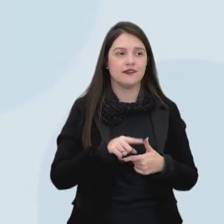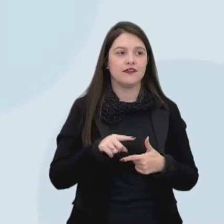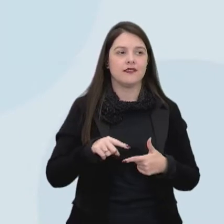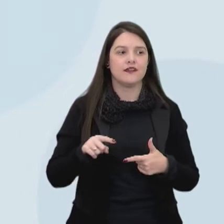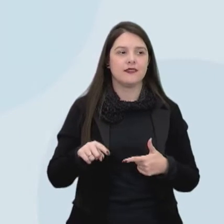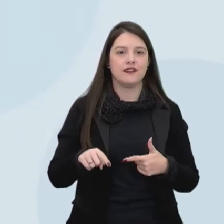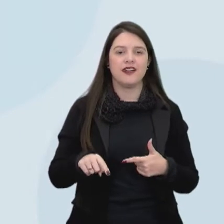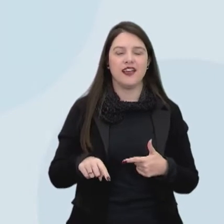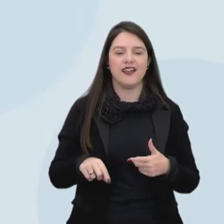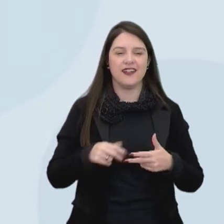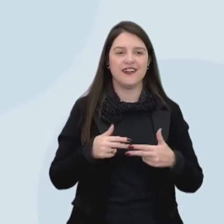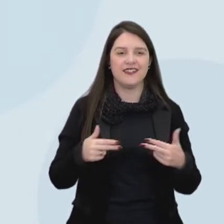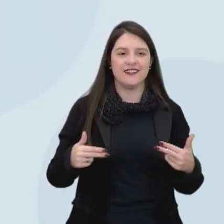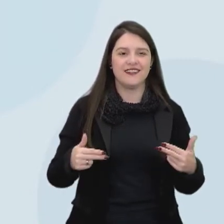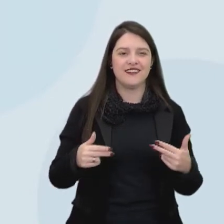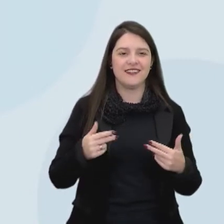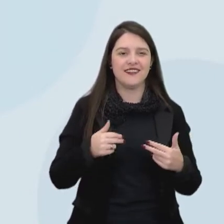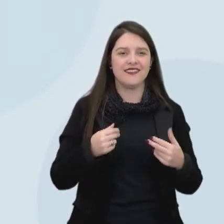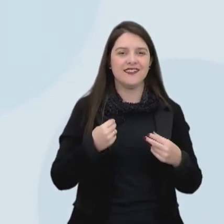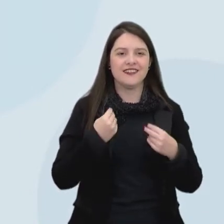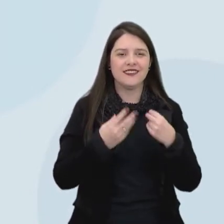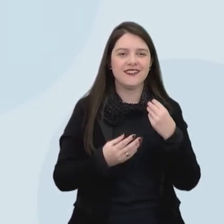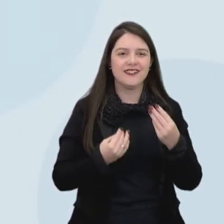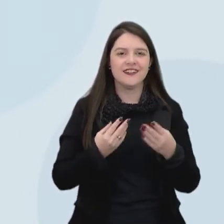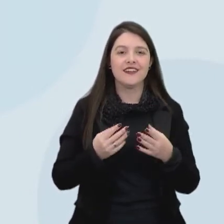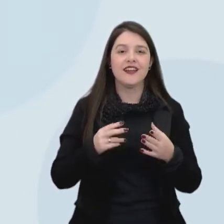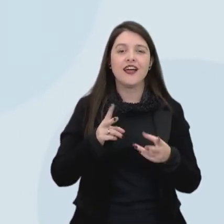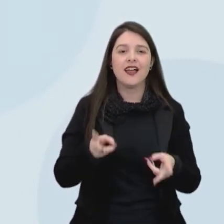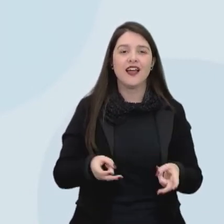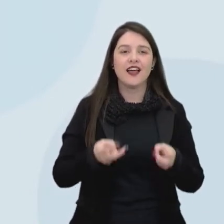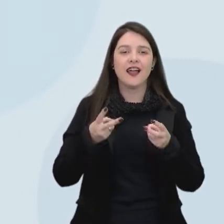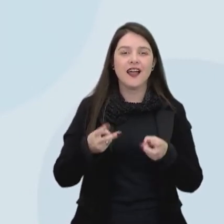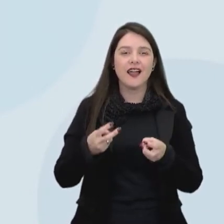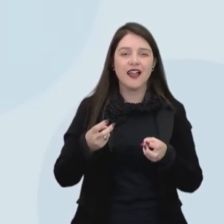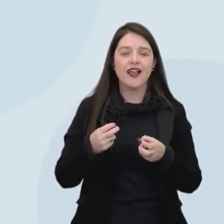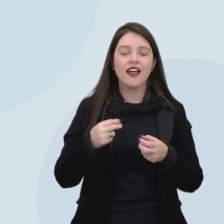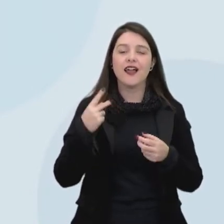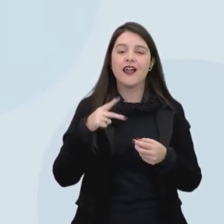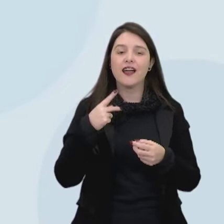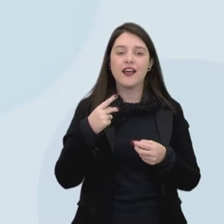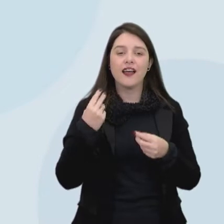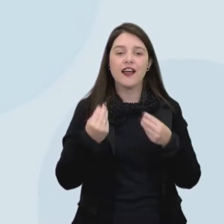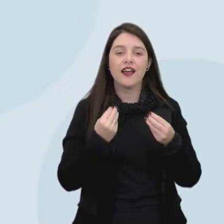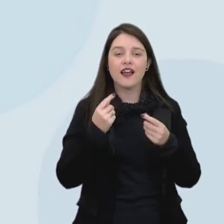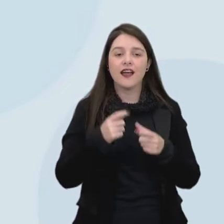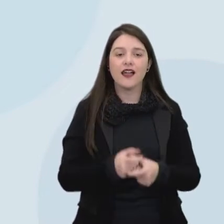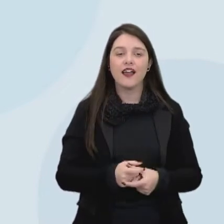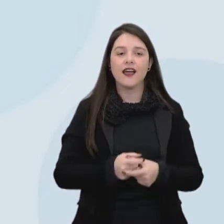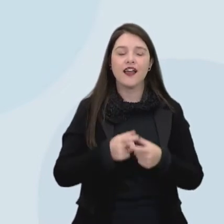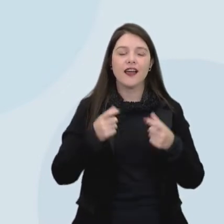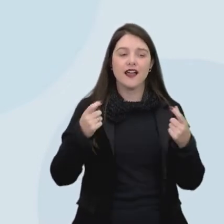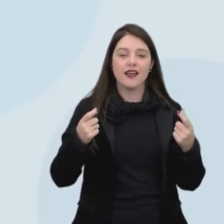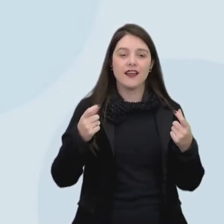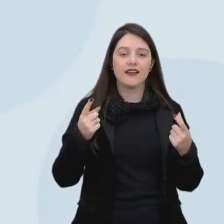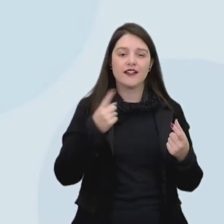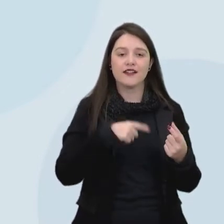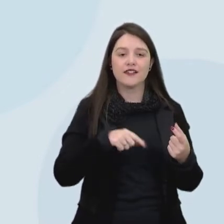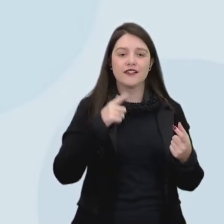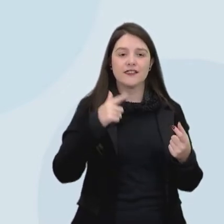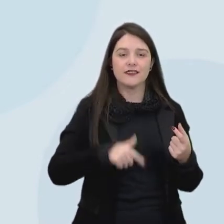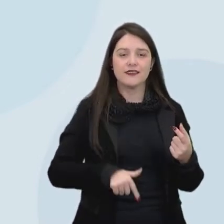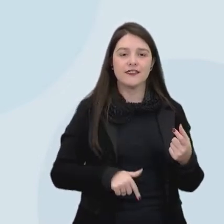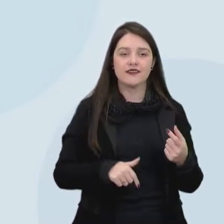ele mostra assim, ó, os 20 maiores rendimentos, né, eles estão aí com a os